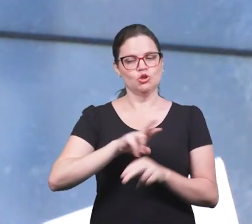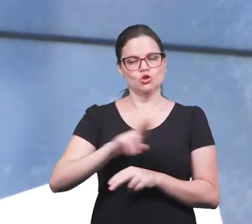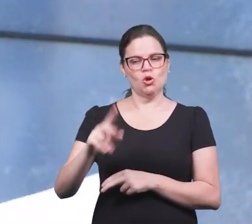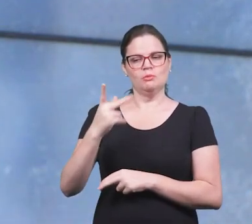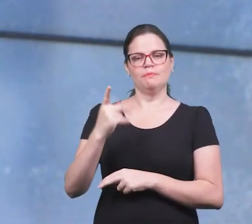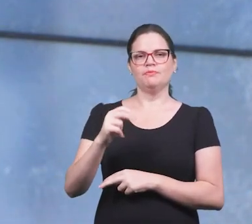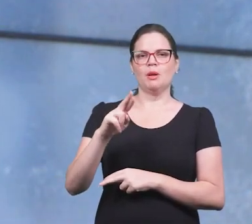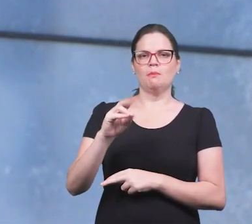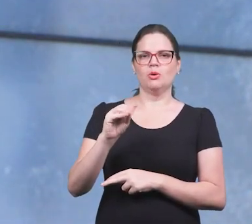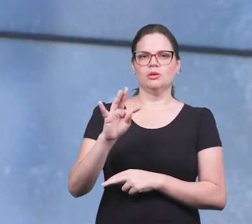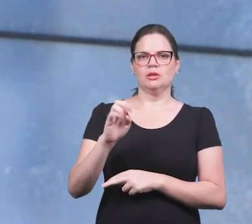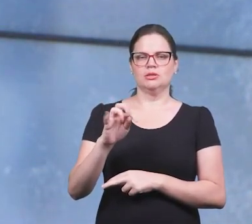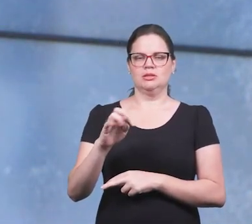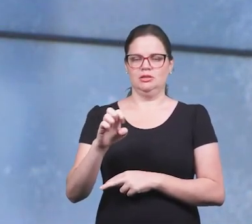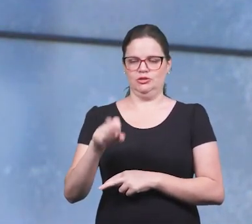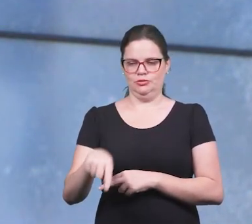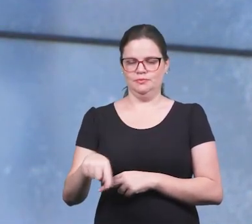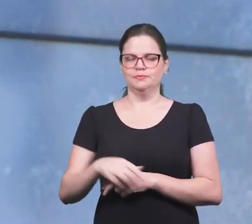essa